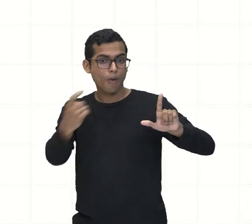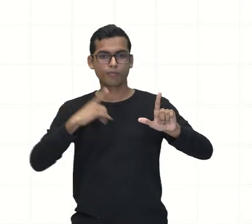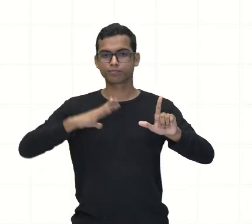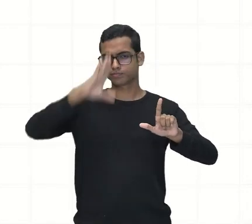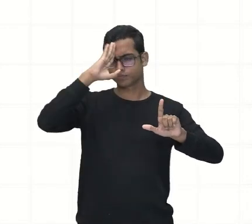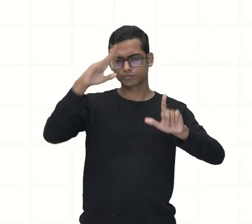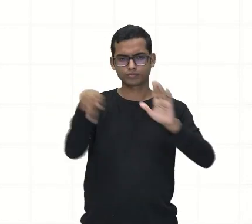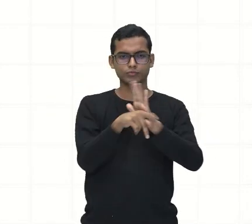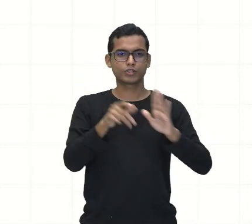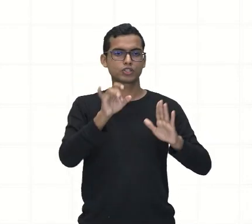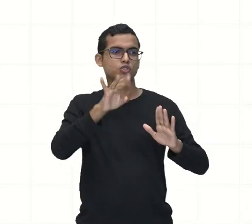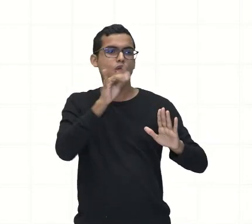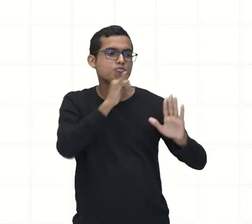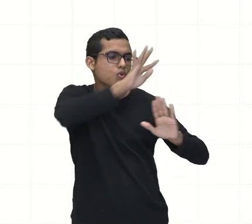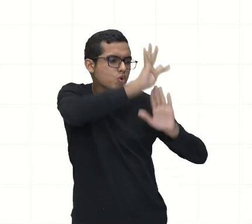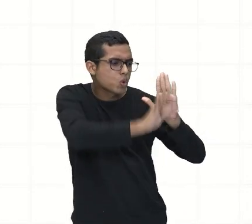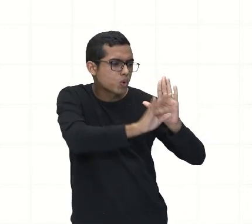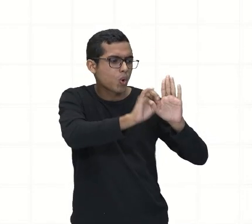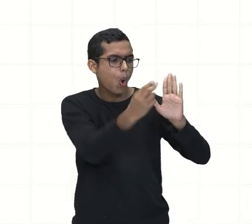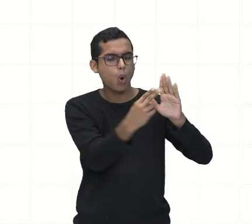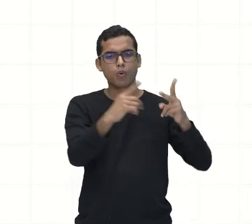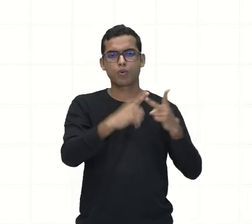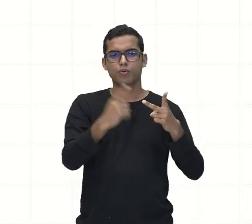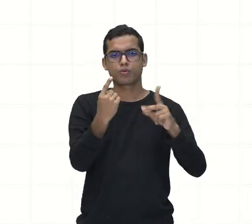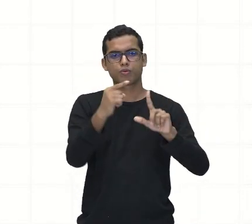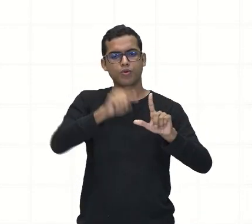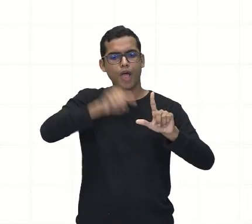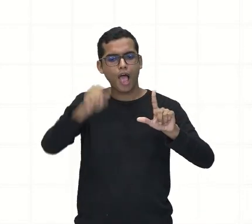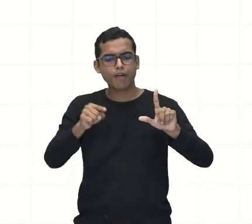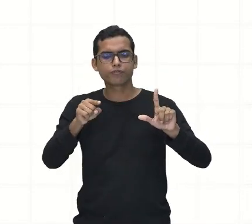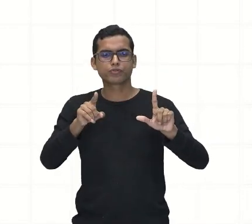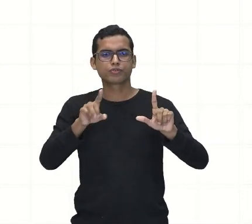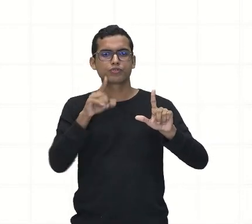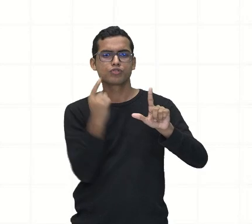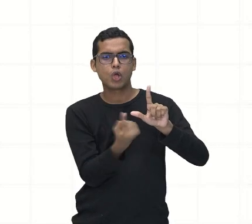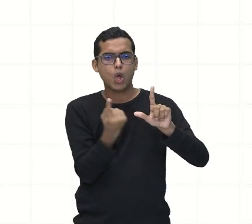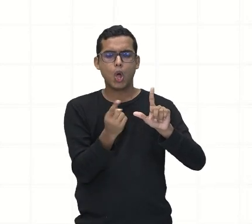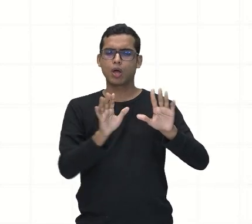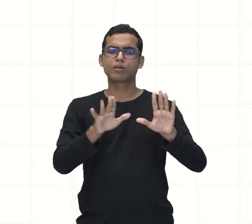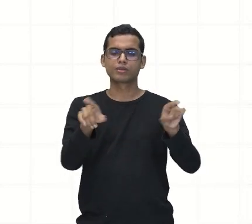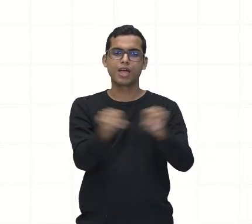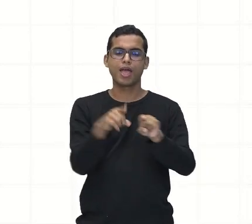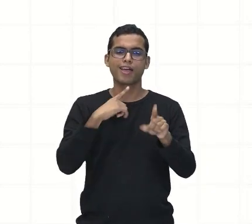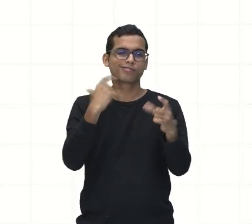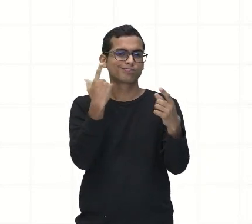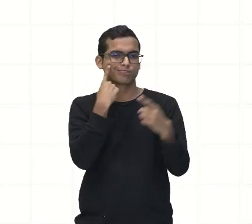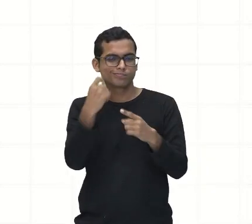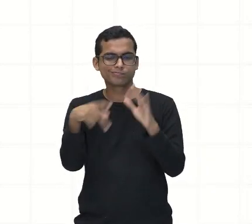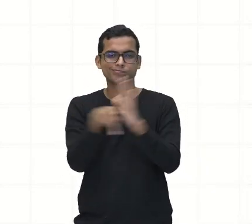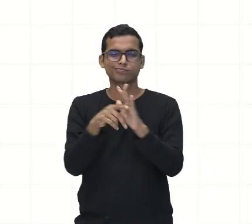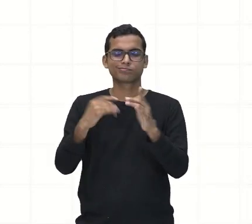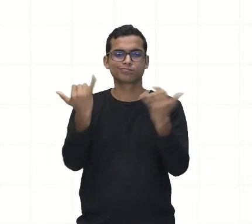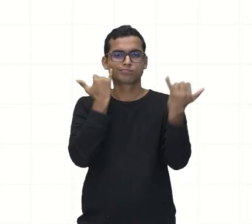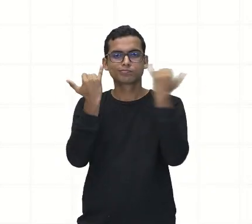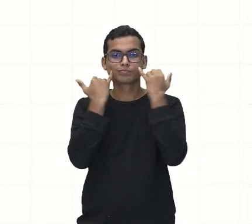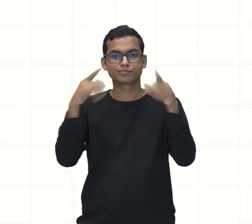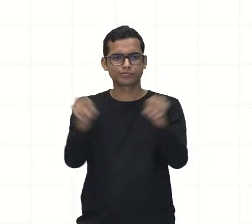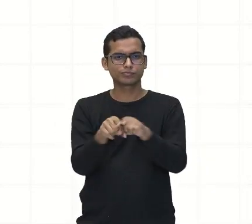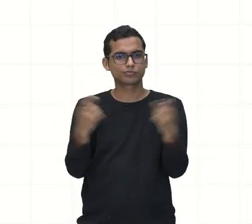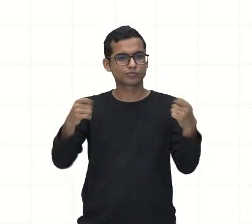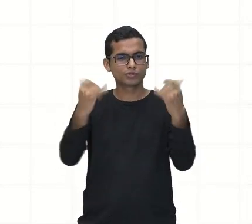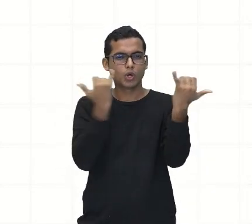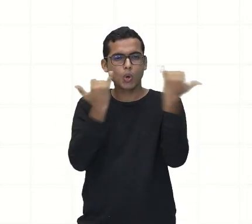um texto ou um gráfico sozinho. É por isso que vocês podem ver muitos infográficos